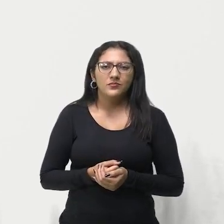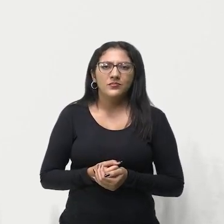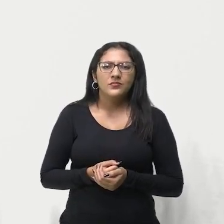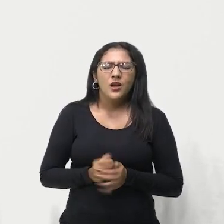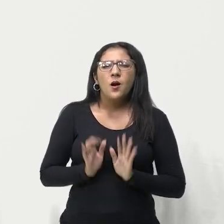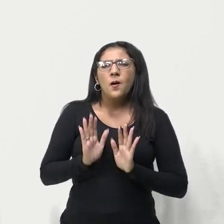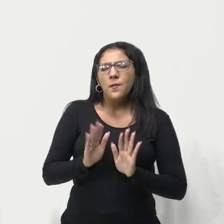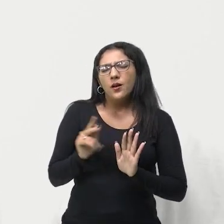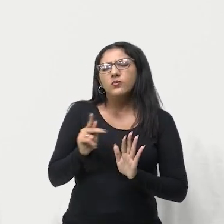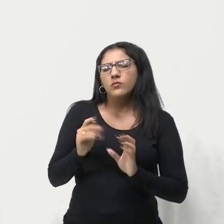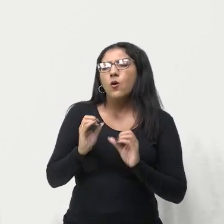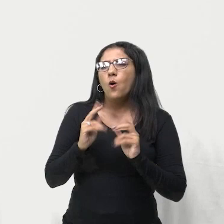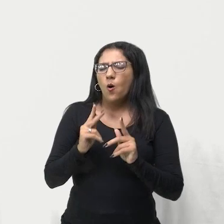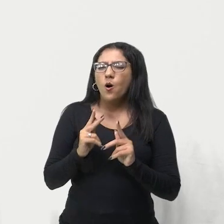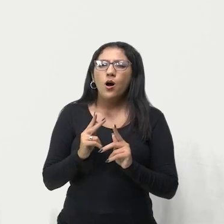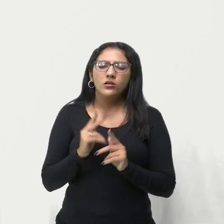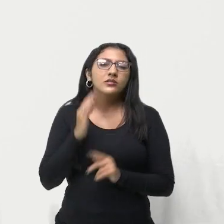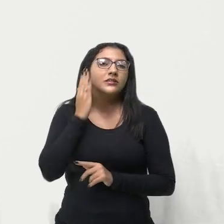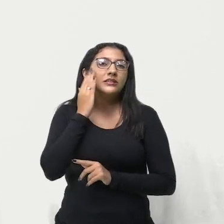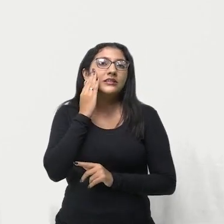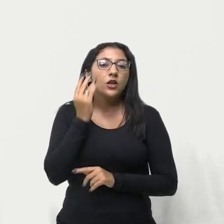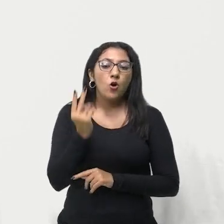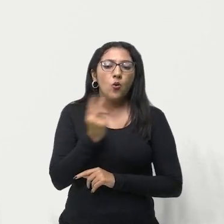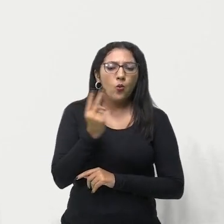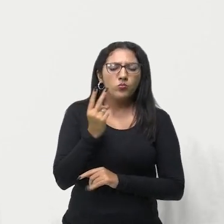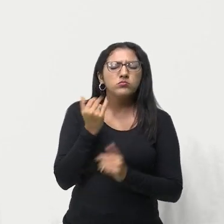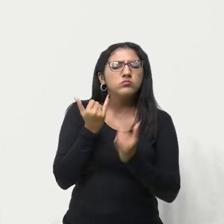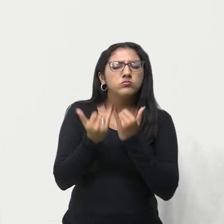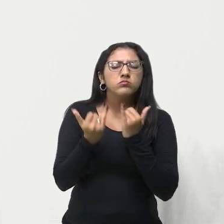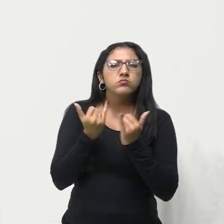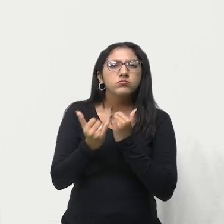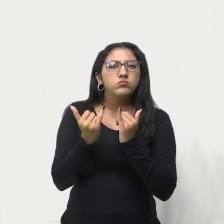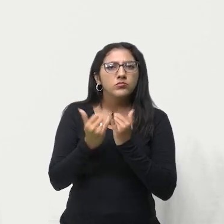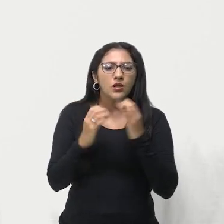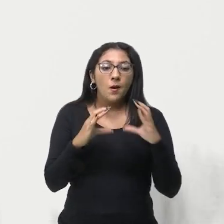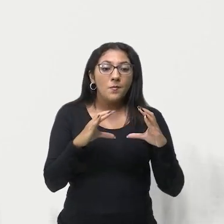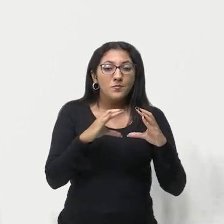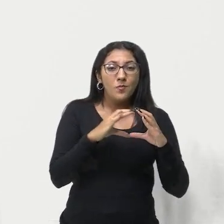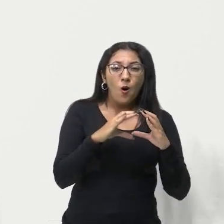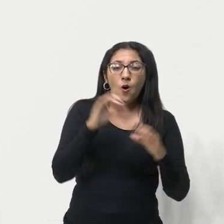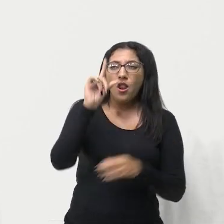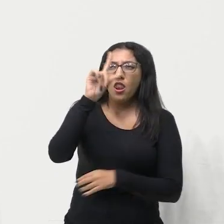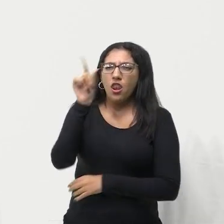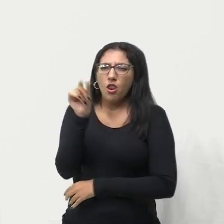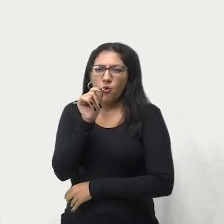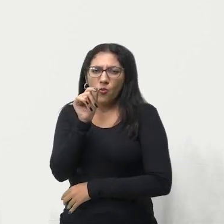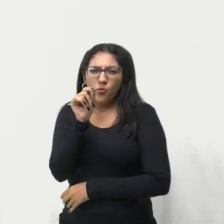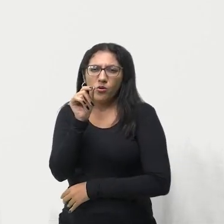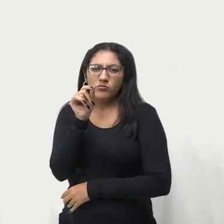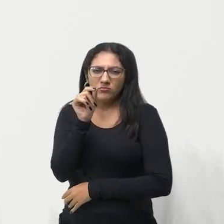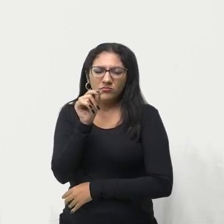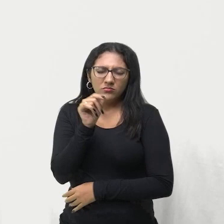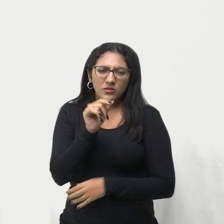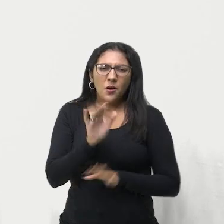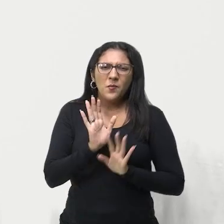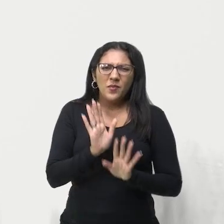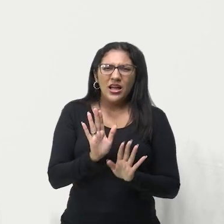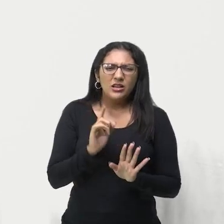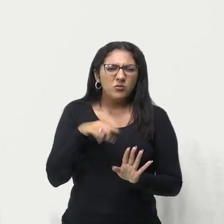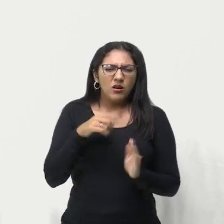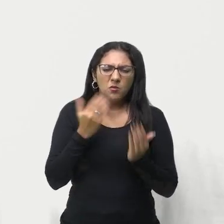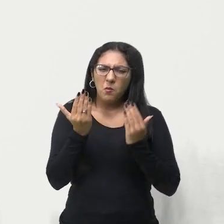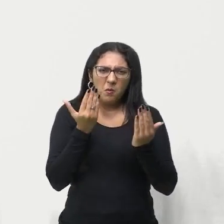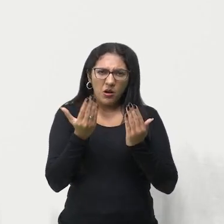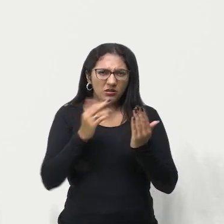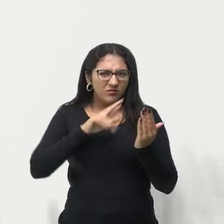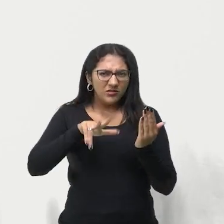E aí, professora, beleza, aproximou de novo dois elementos, né? A bola com a lua. Mas não